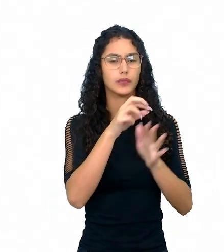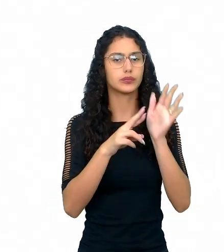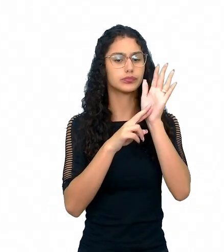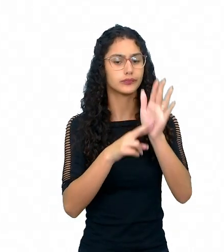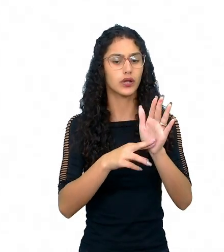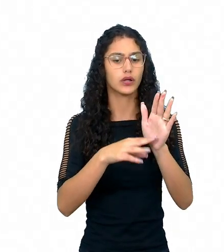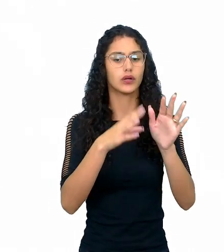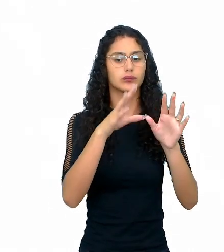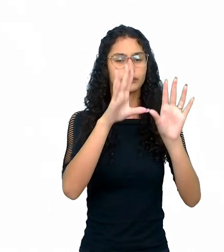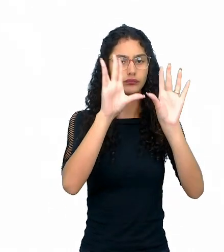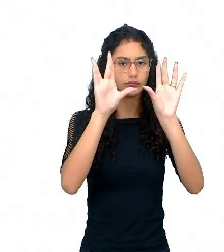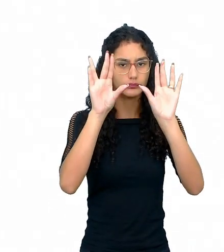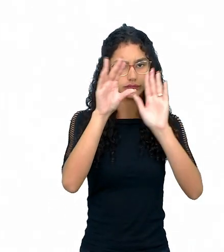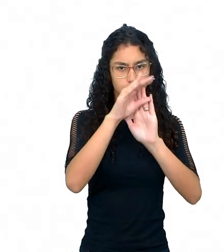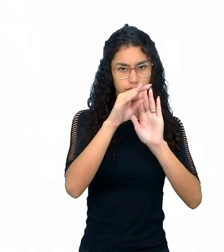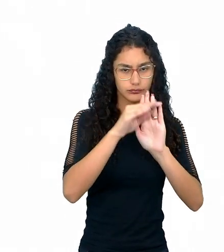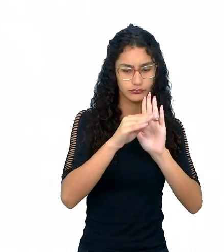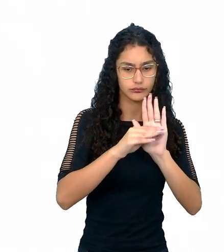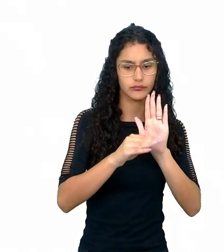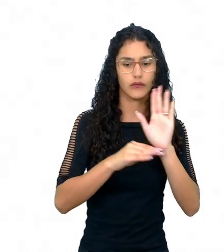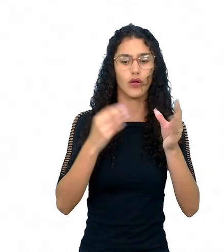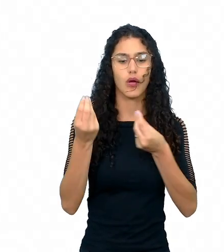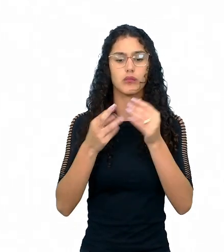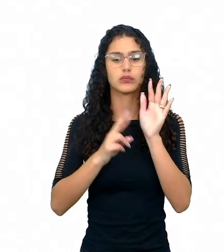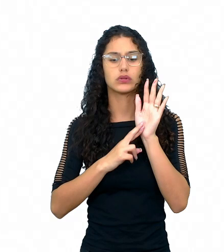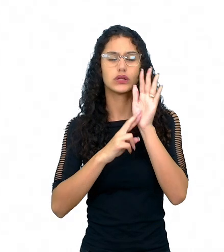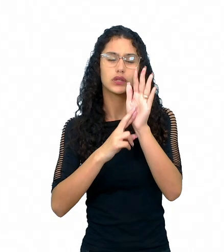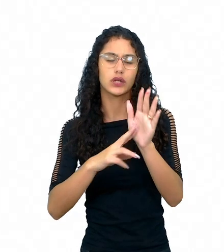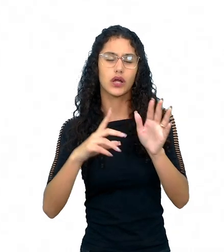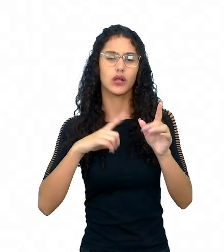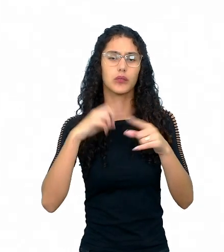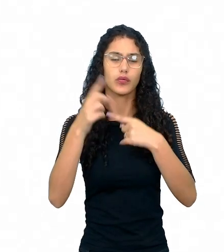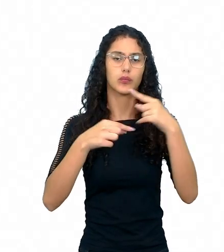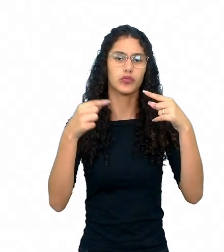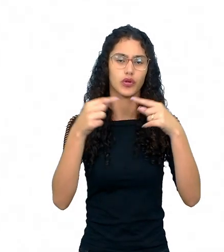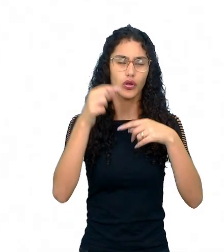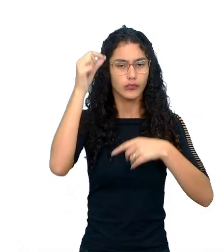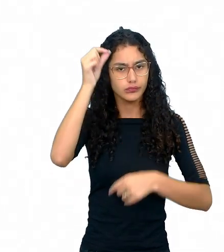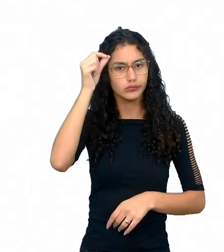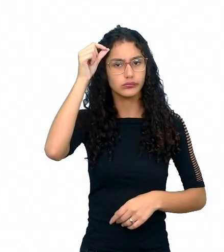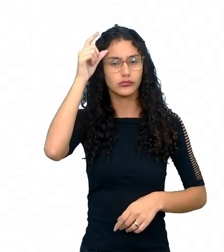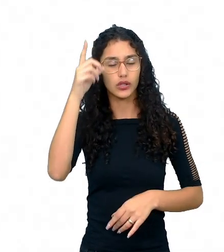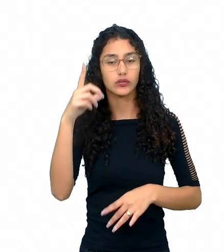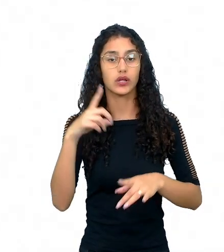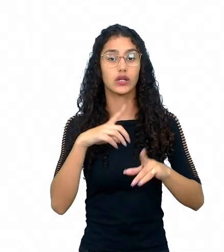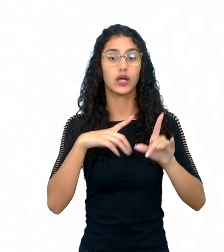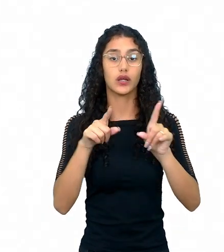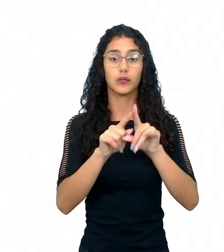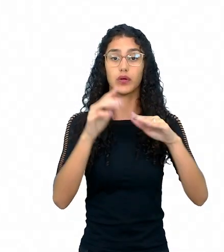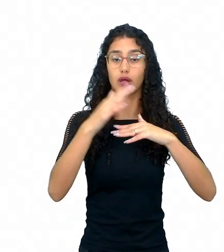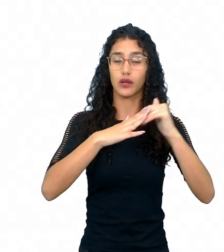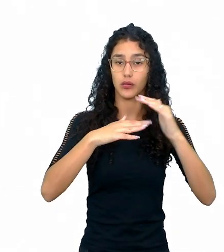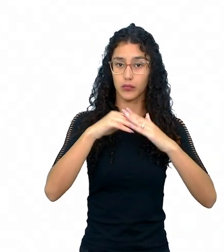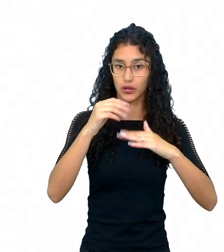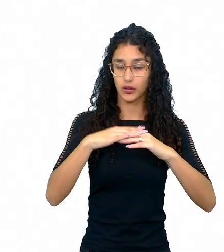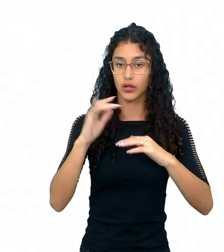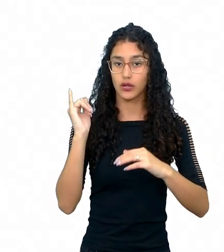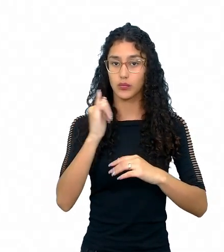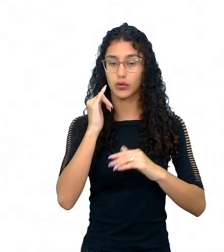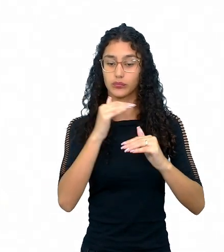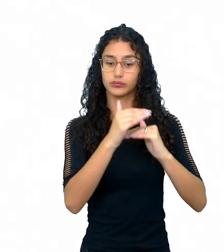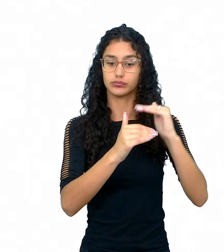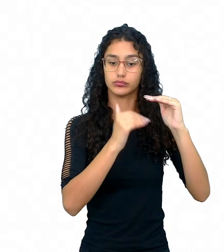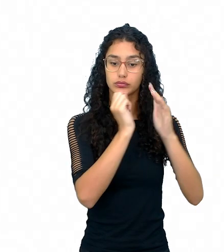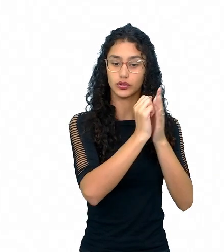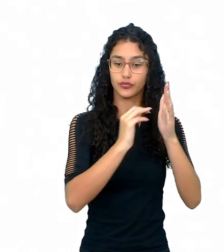dessas concepções. Depois, nós vamos apresentar os objetos de conhecimento e habilidades essenciais da sequência